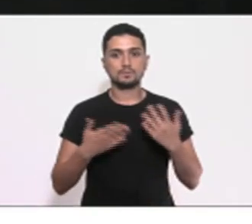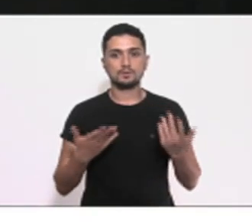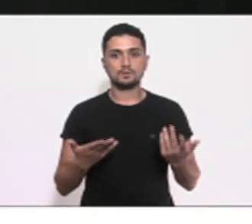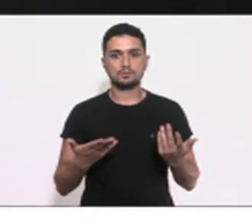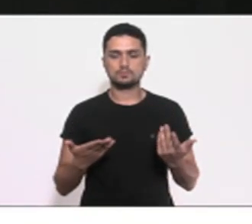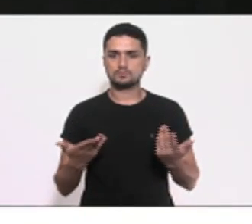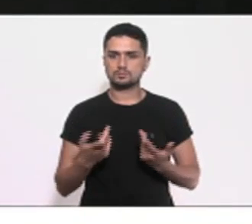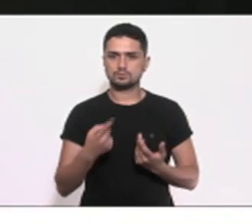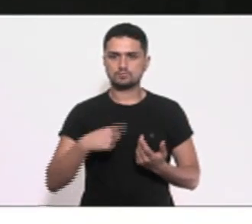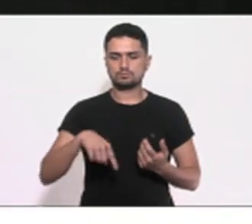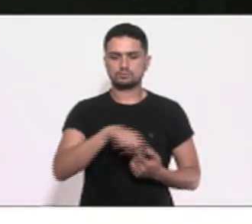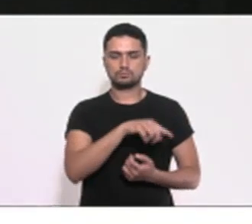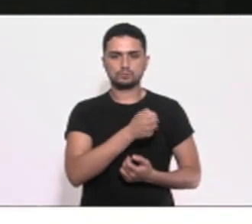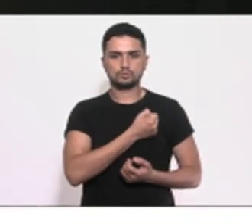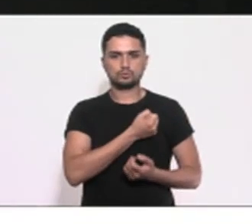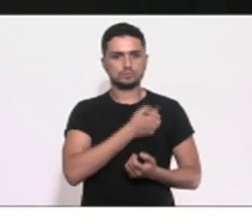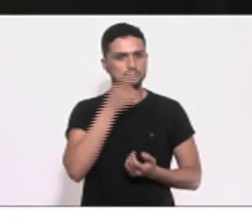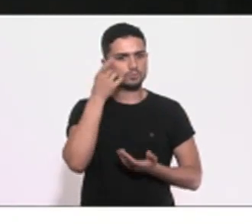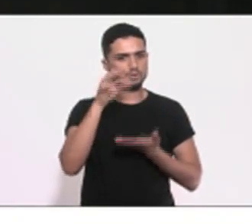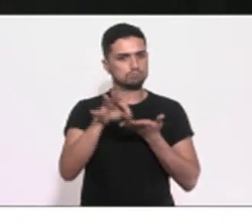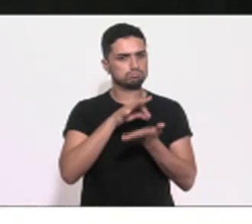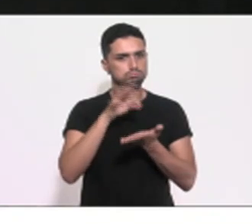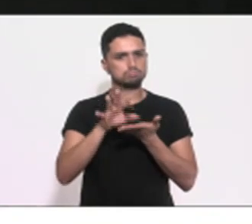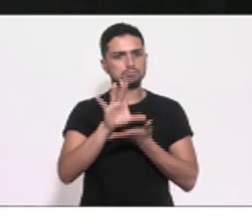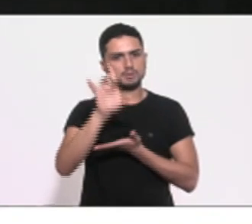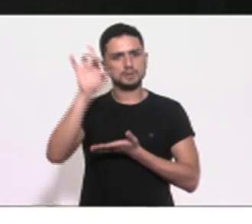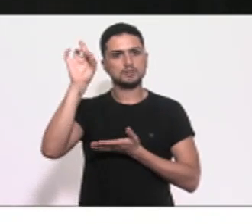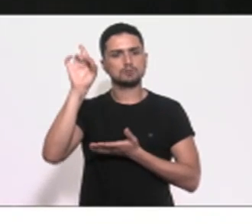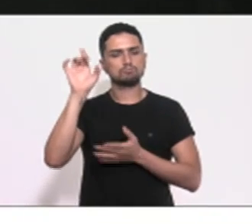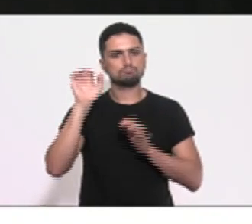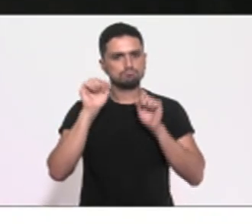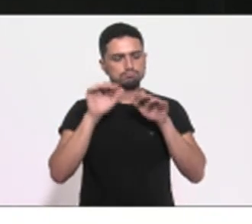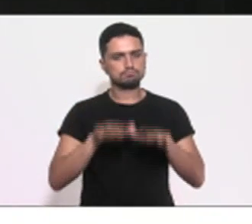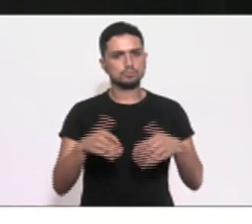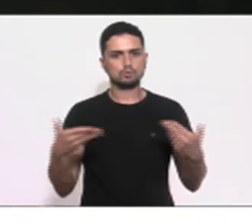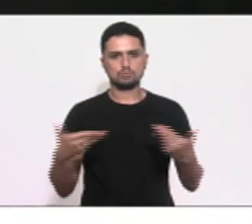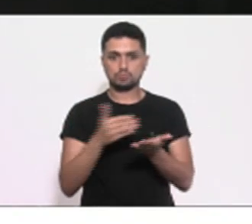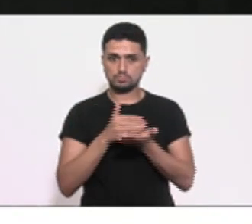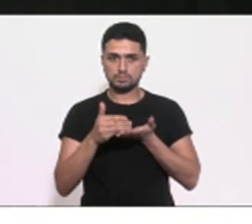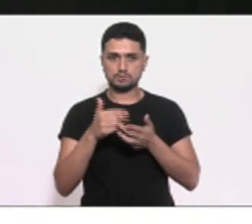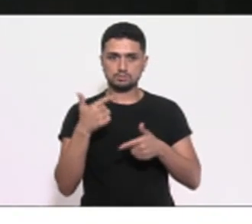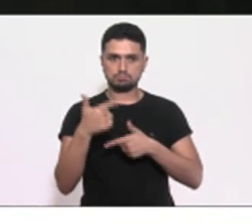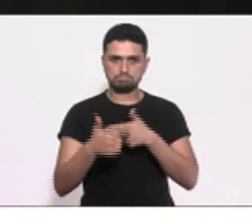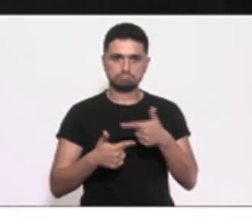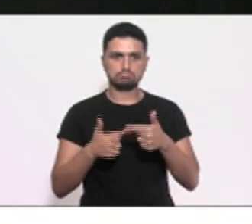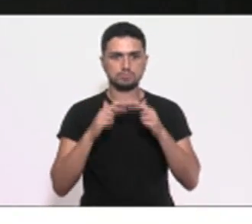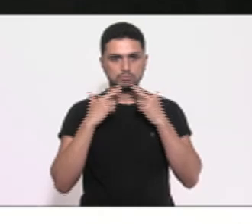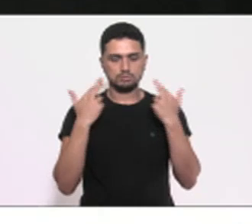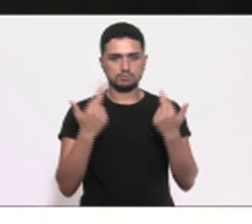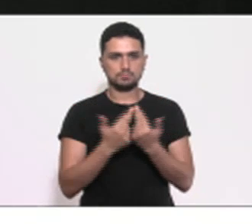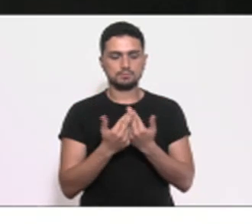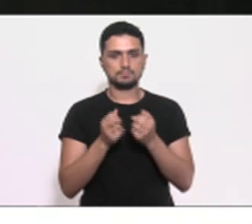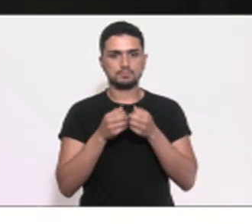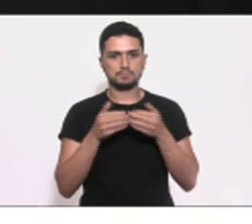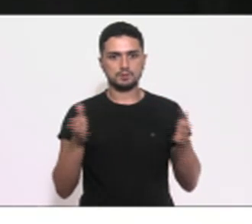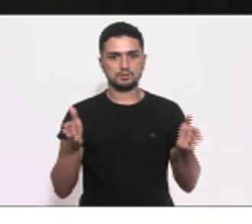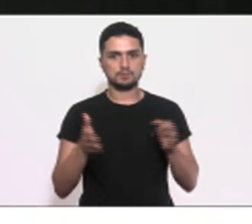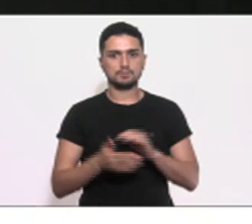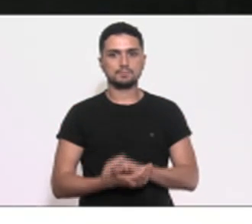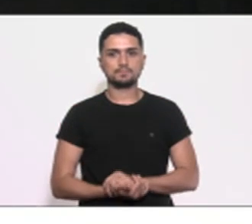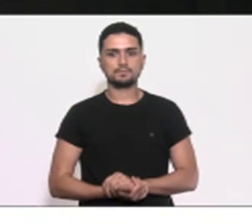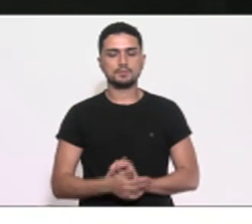havendo número legal e sob a proteção de Deus, iniciamos a nosso trabalho. Está aberta a sessão.